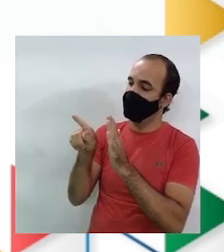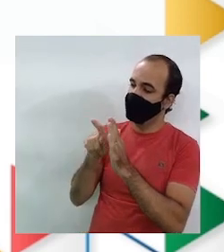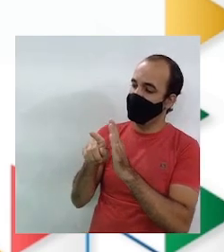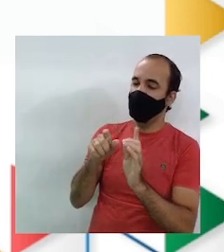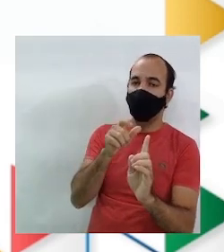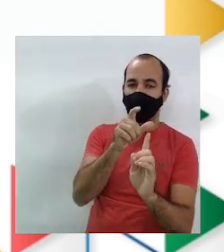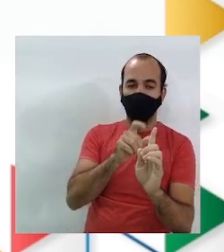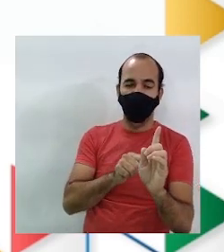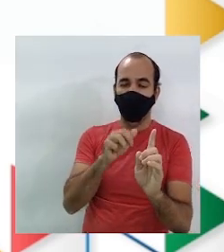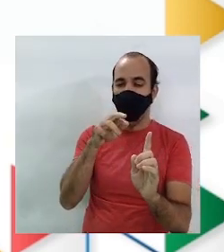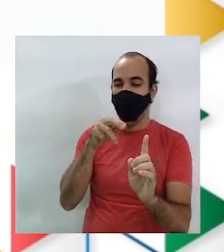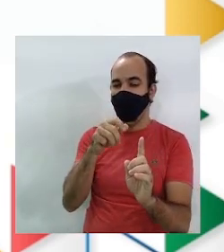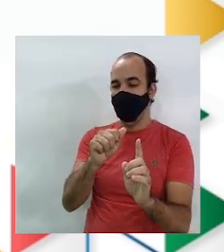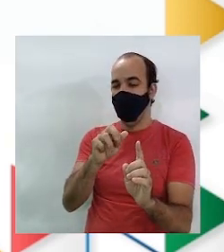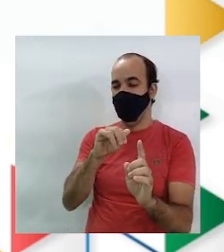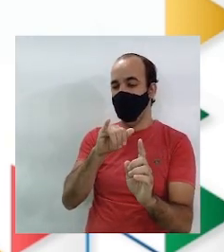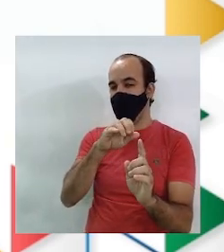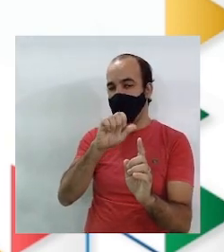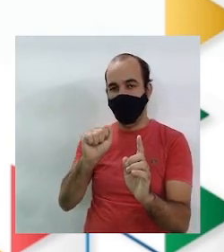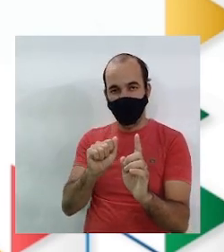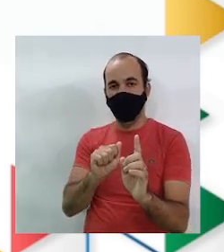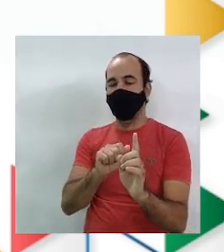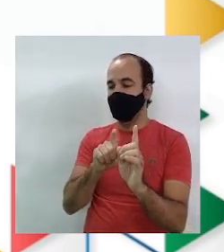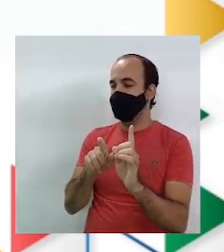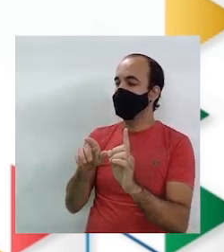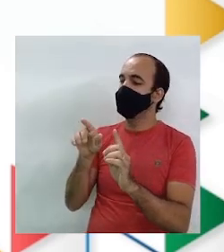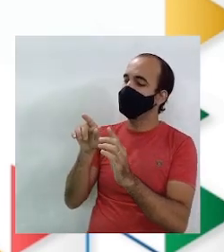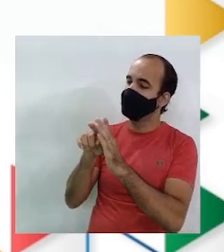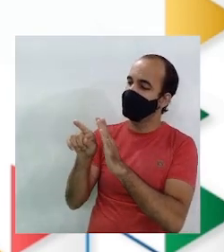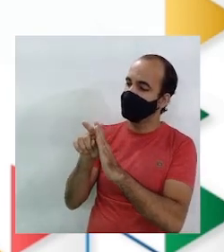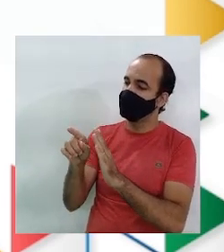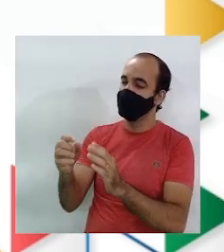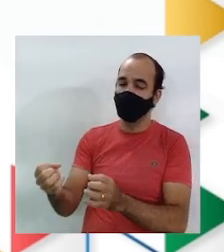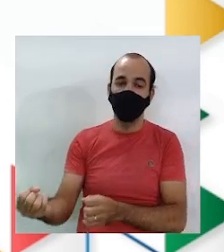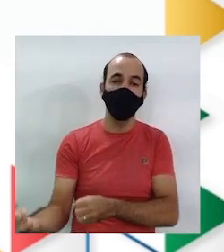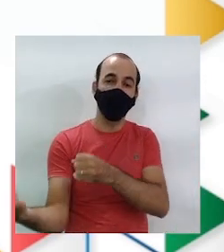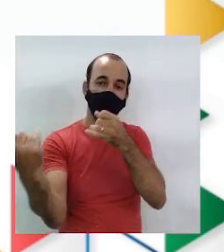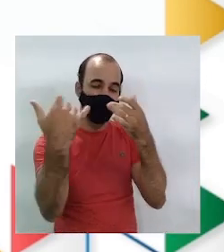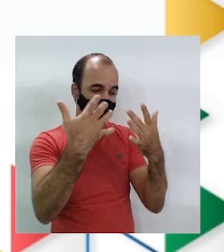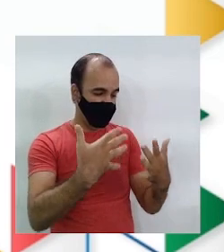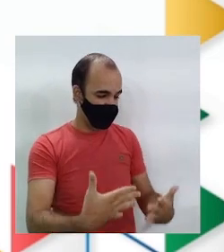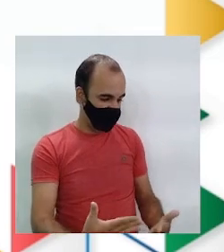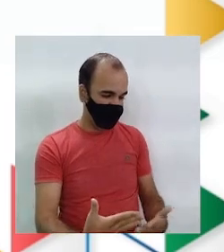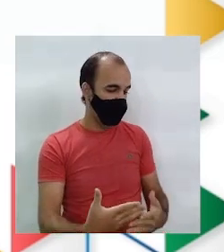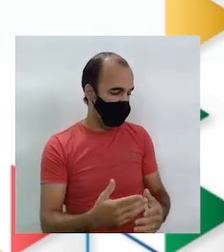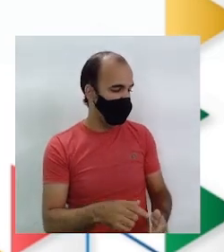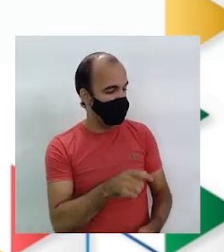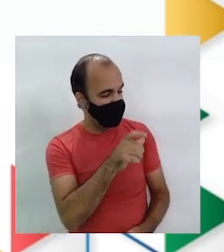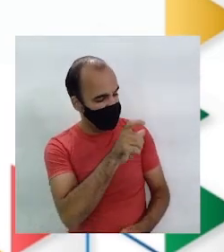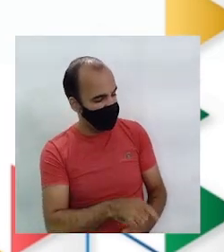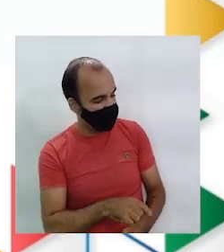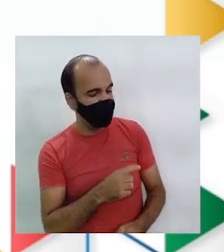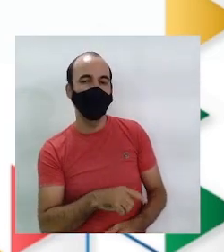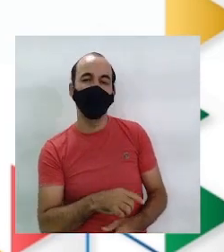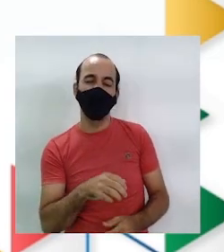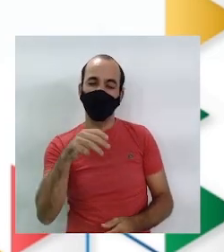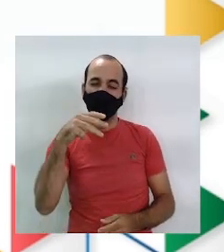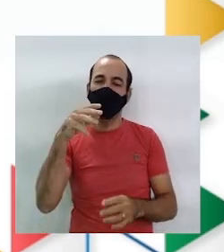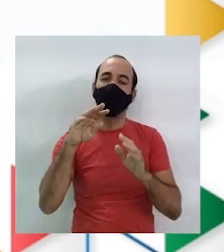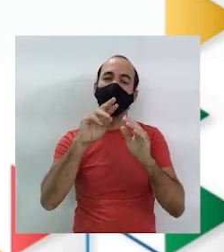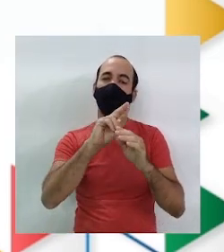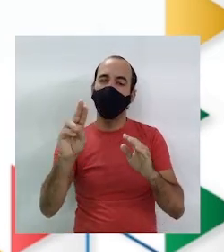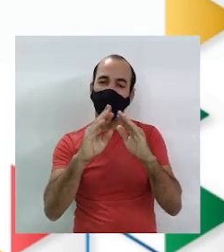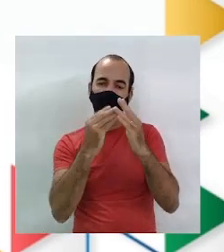E aí ele vai falar um pouco da história de quem foi a Maria da Conceição, e ele parabeniza os alunos pela